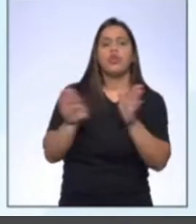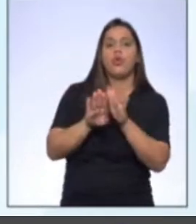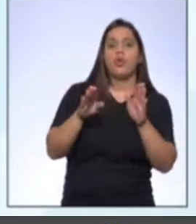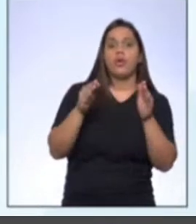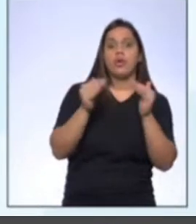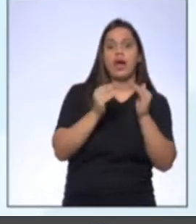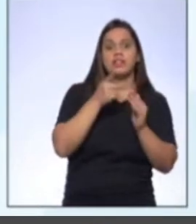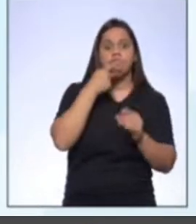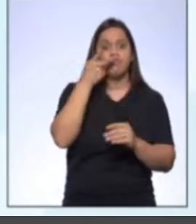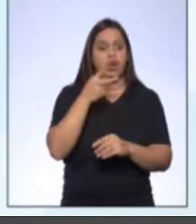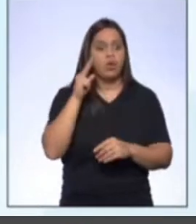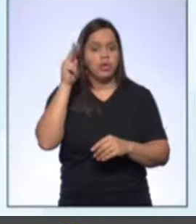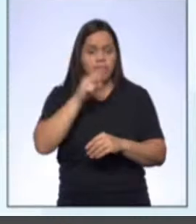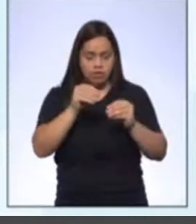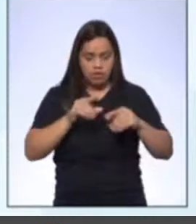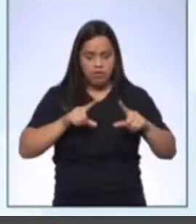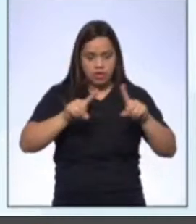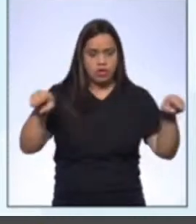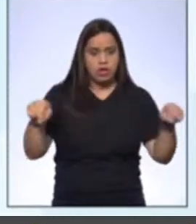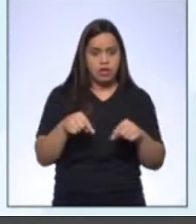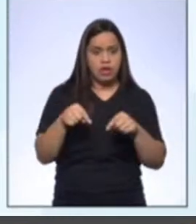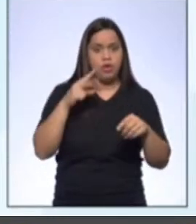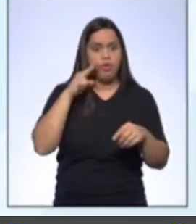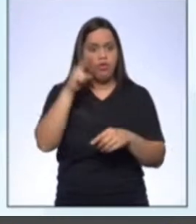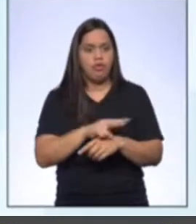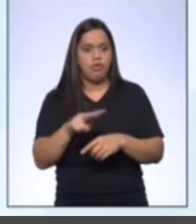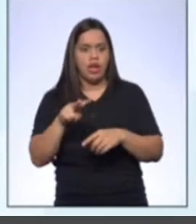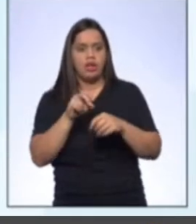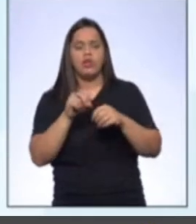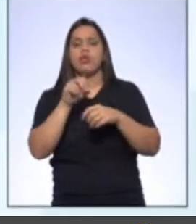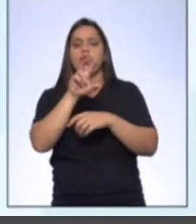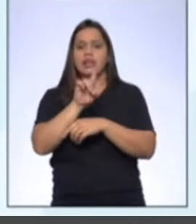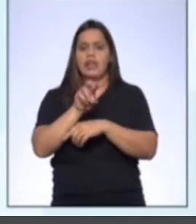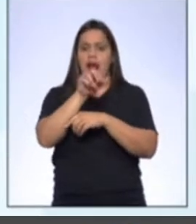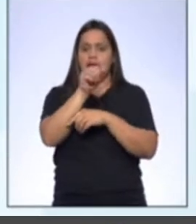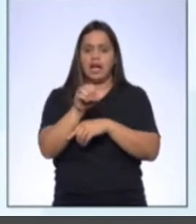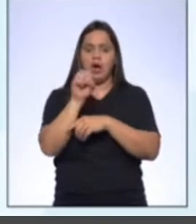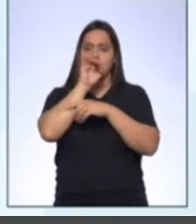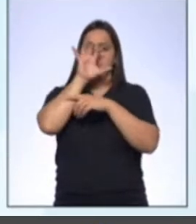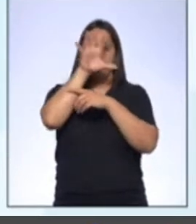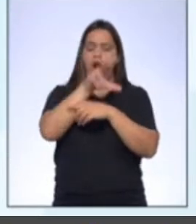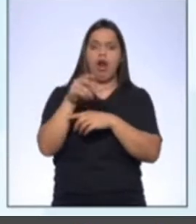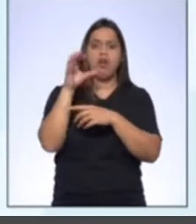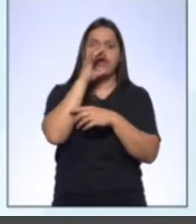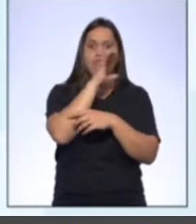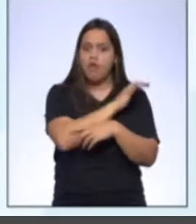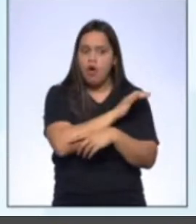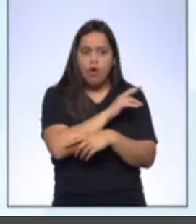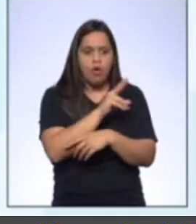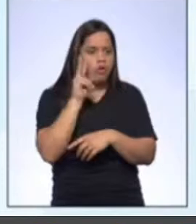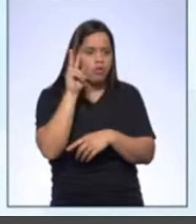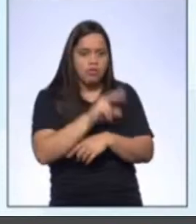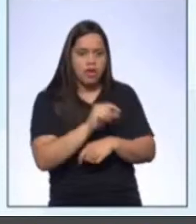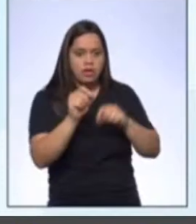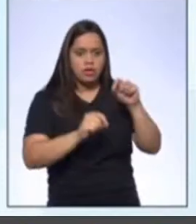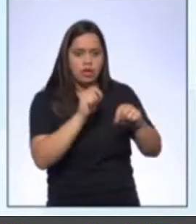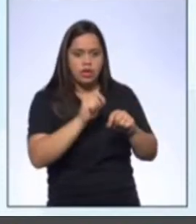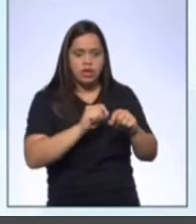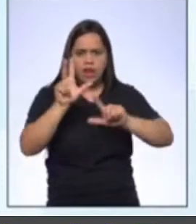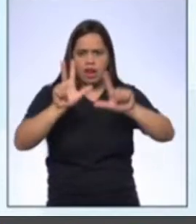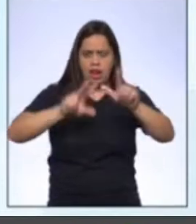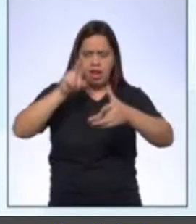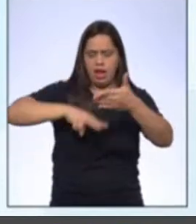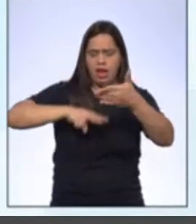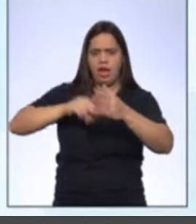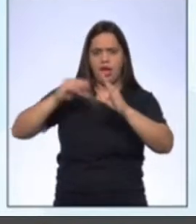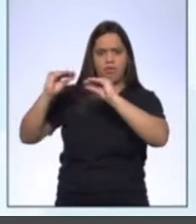dois dragões da Independência cuspindo fogo e lendo fotonovelas. A mãe botou de castigo, mas na semana seguinte ele